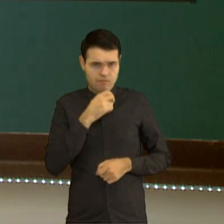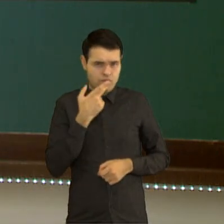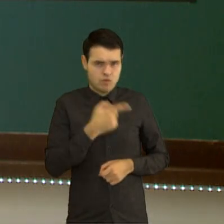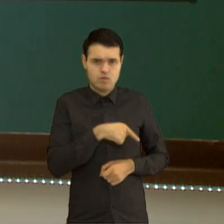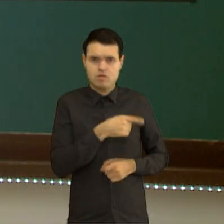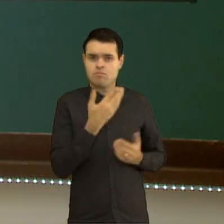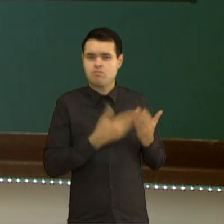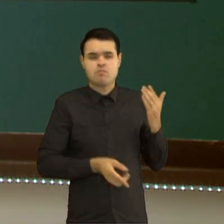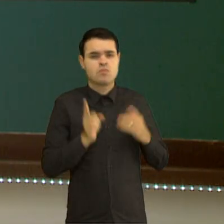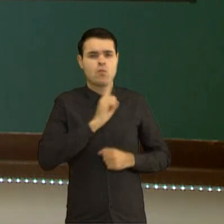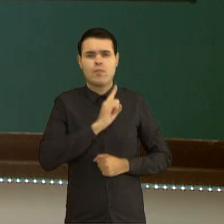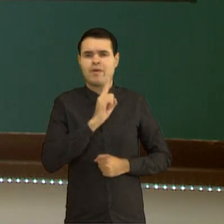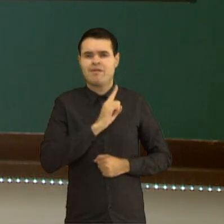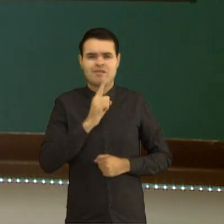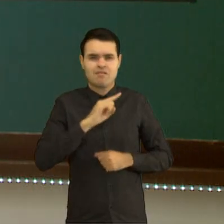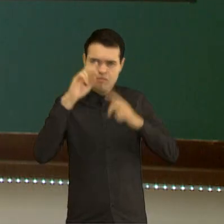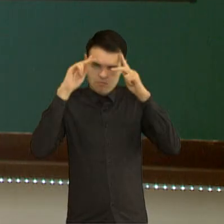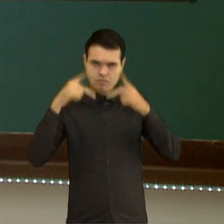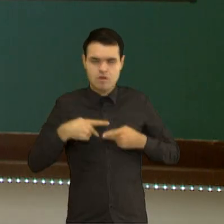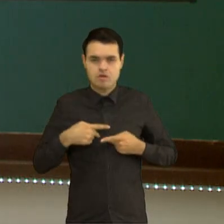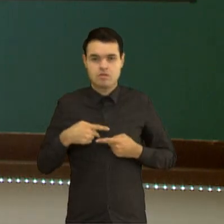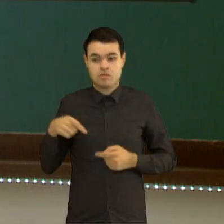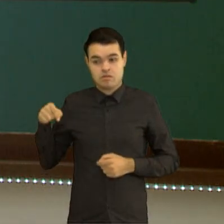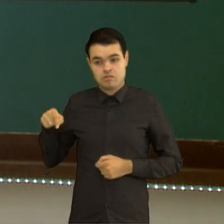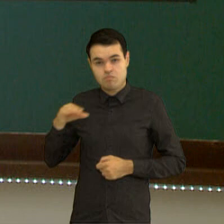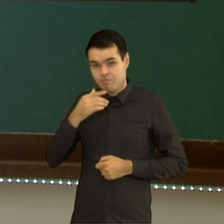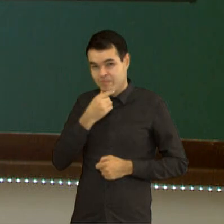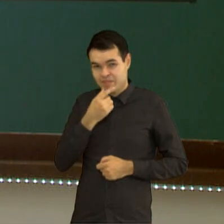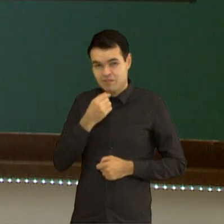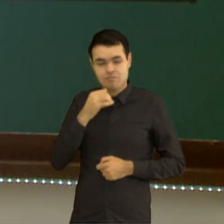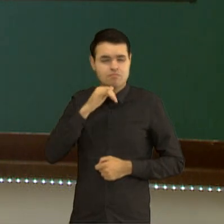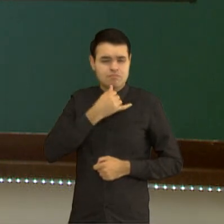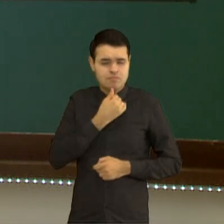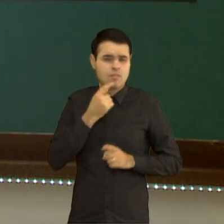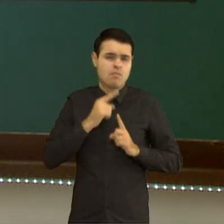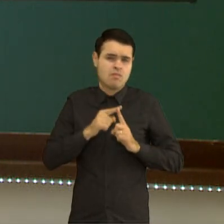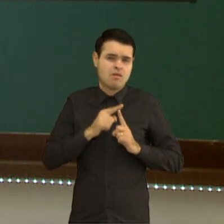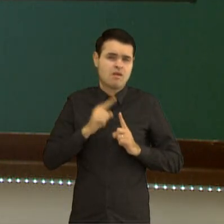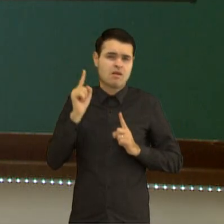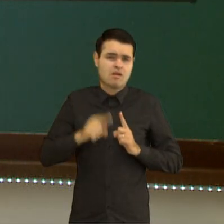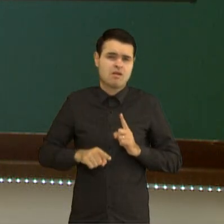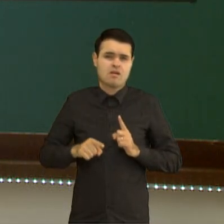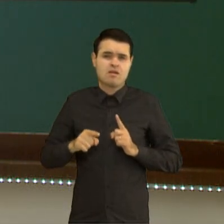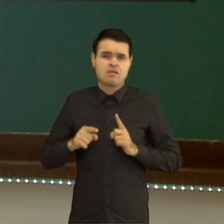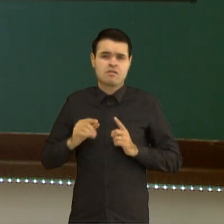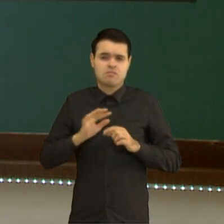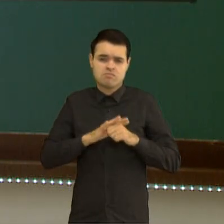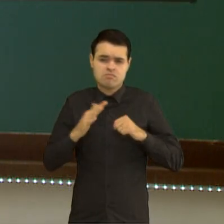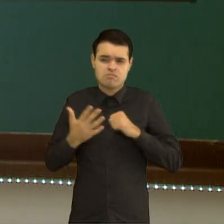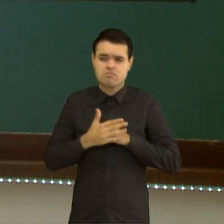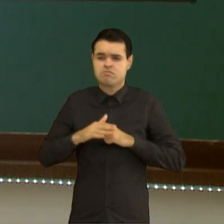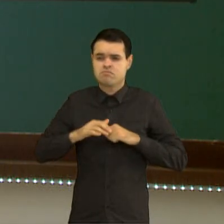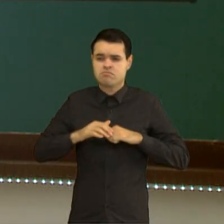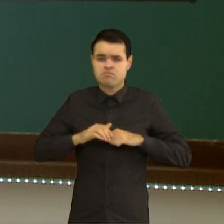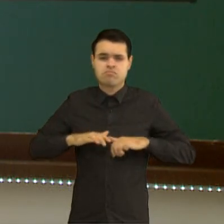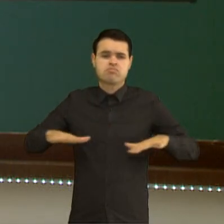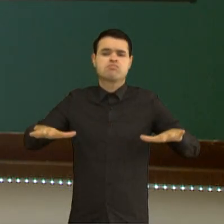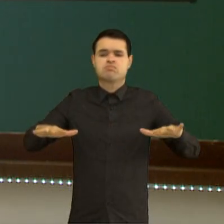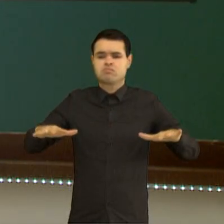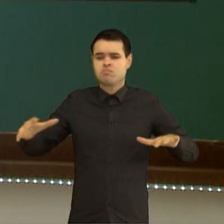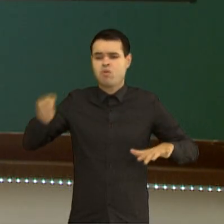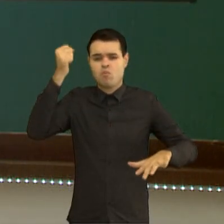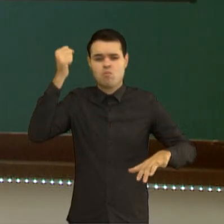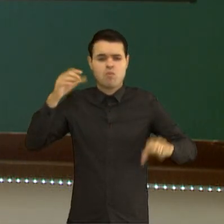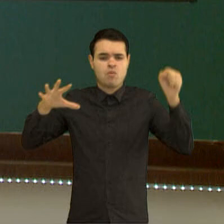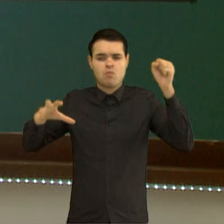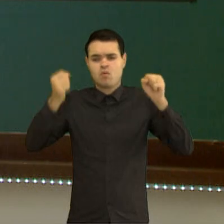O personagem está triste pois, segundo ele, a pandemia está levando muitas pessoas, ou seja, muitas